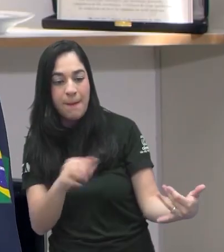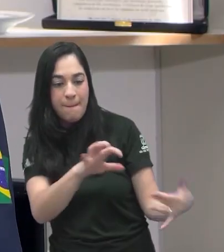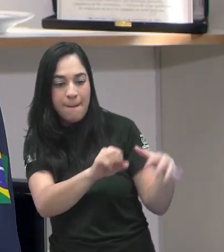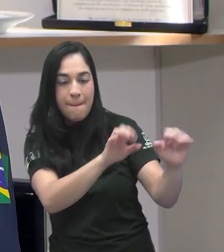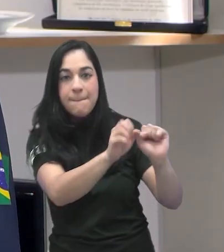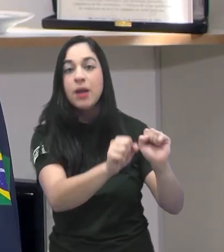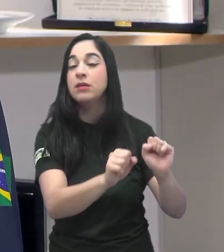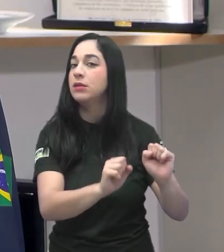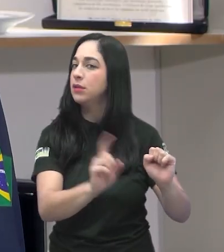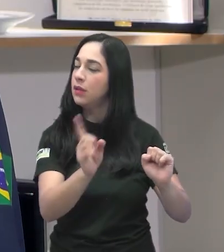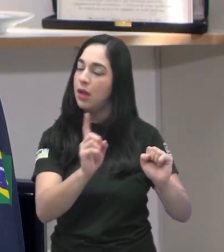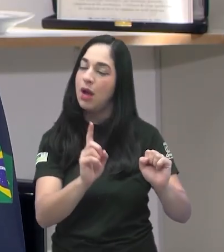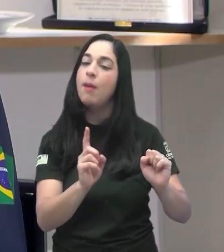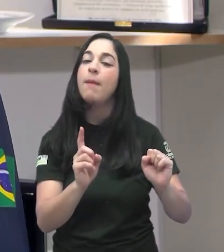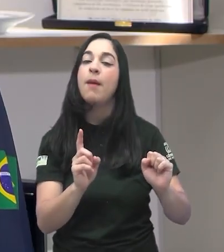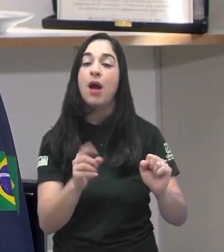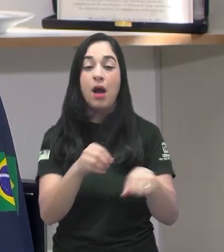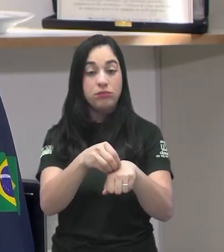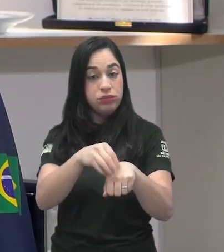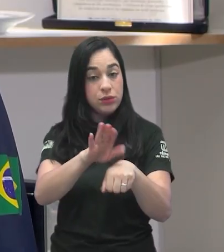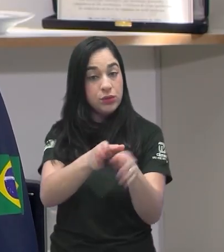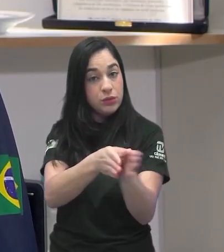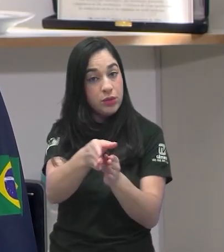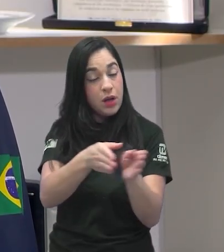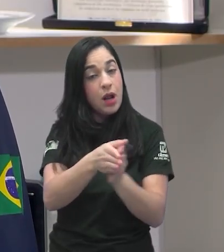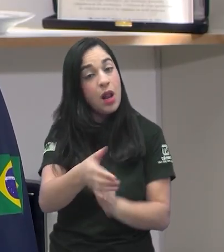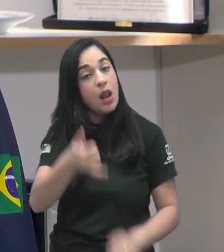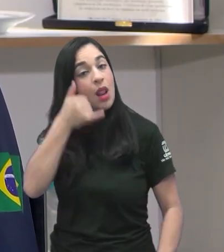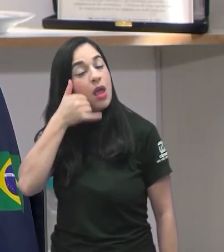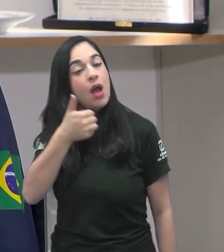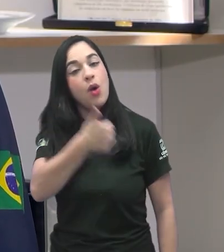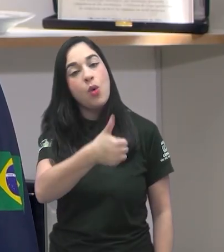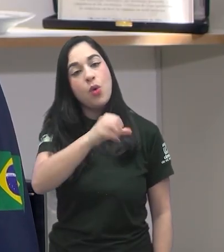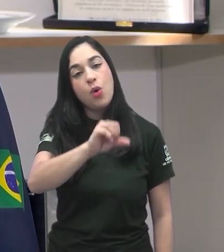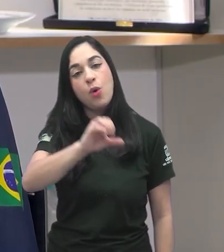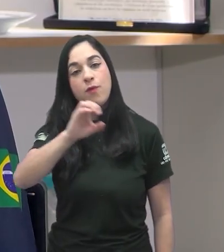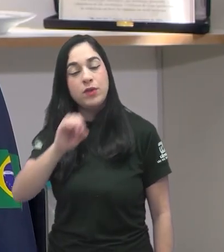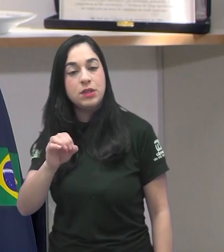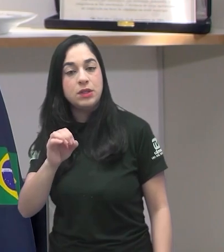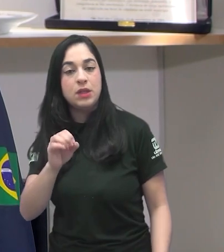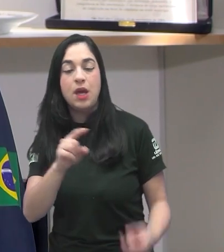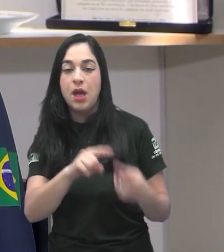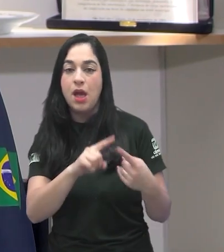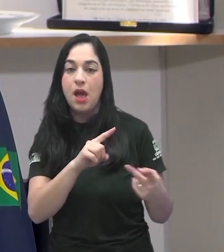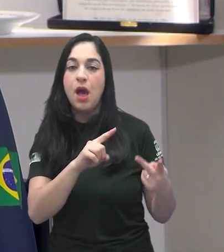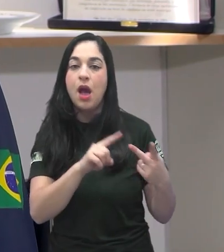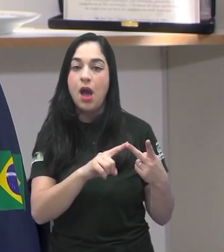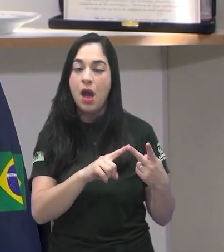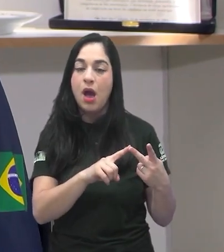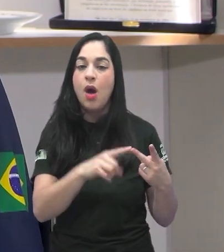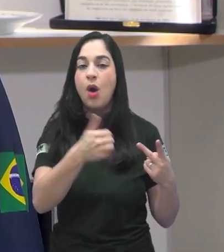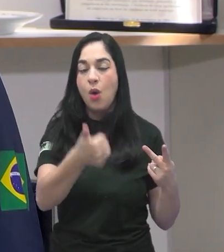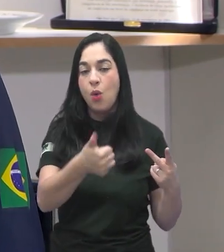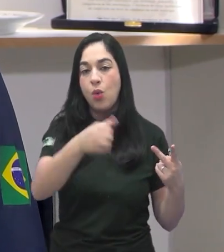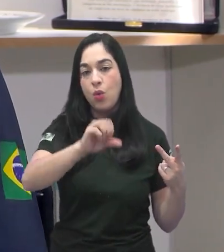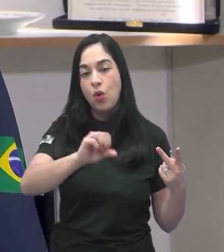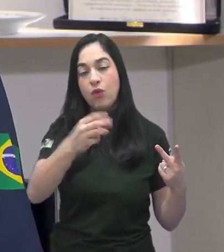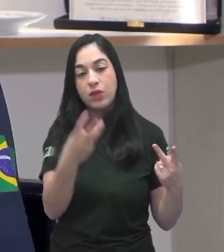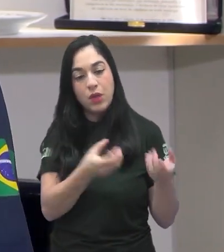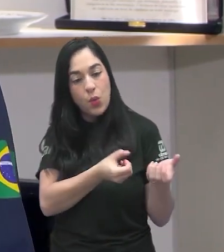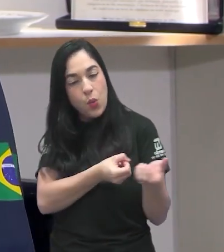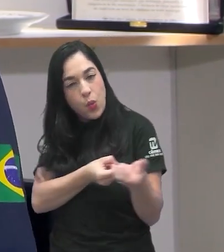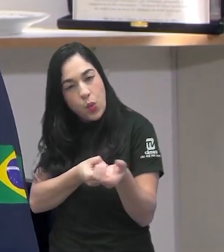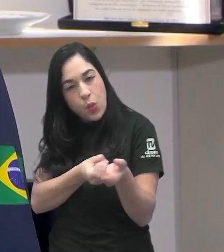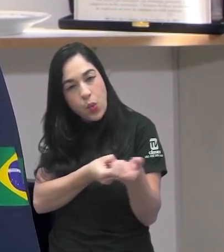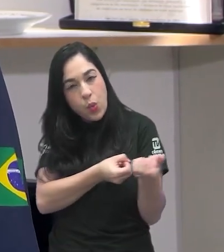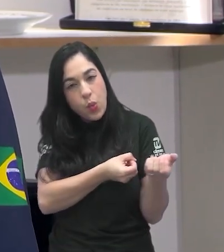muito perigoso para a população. A conduta mais recomendada é que acione 190, Polícia Militar,